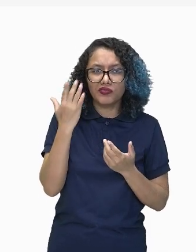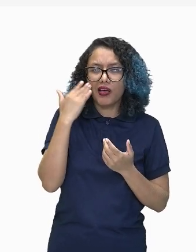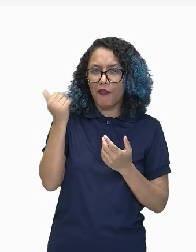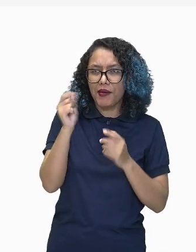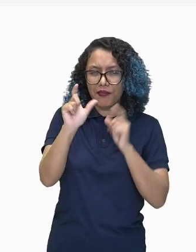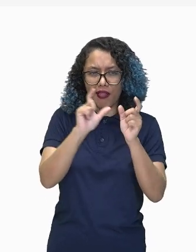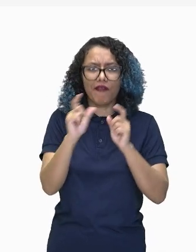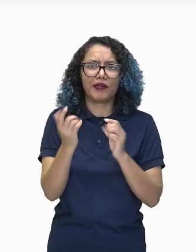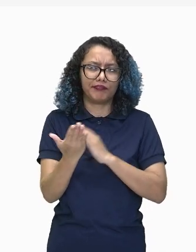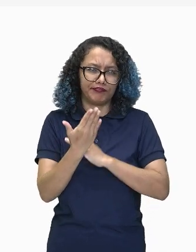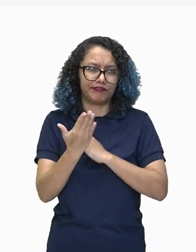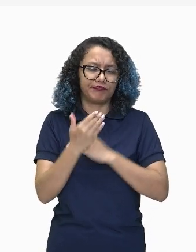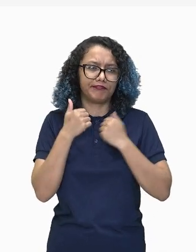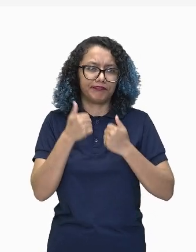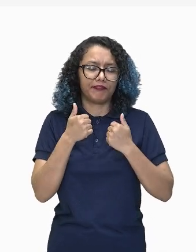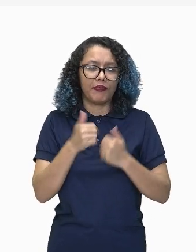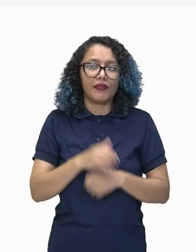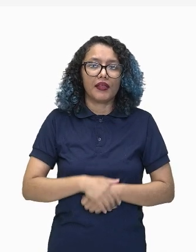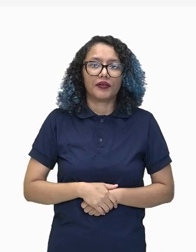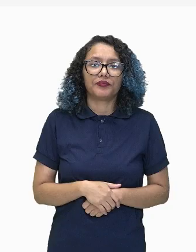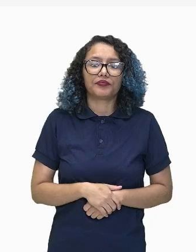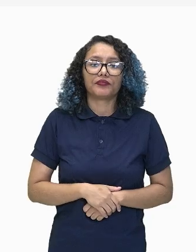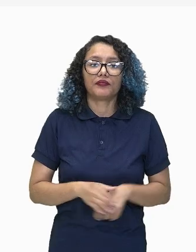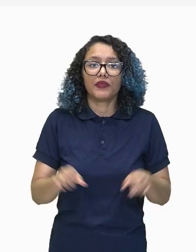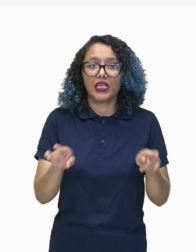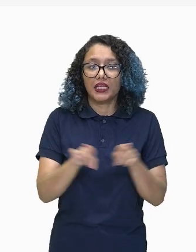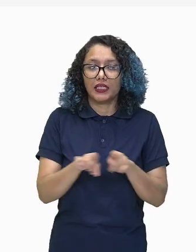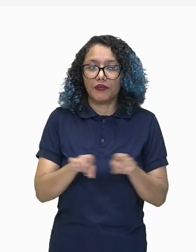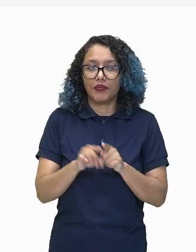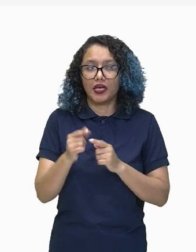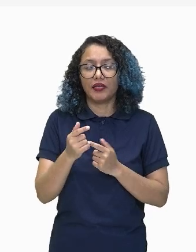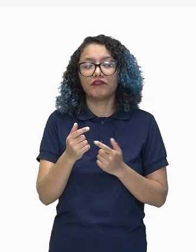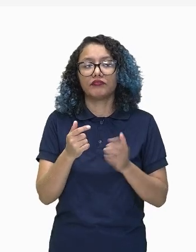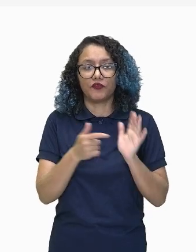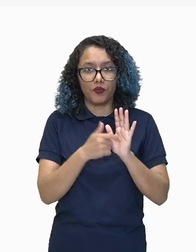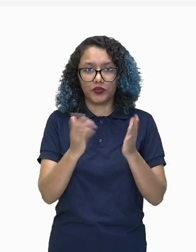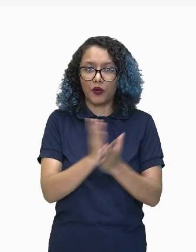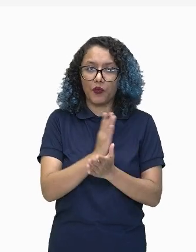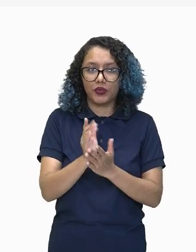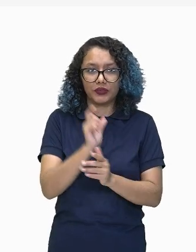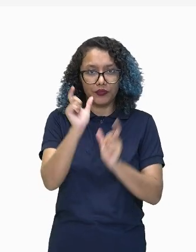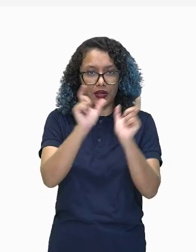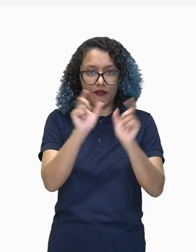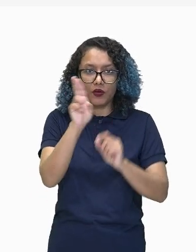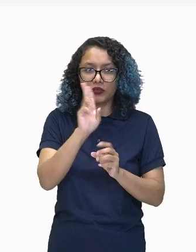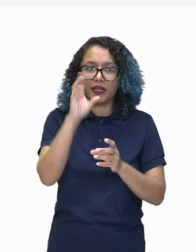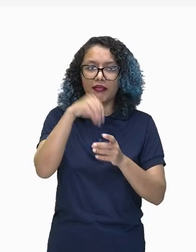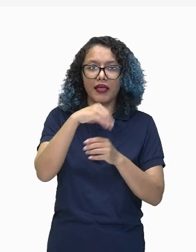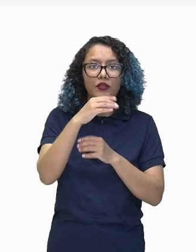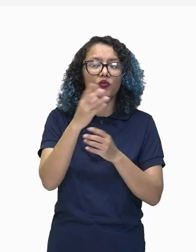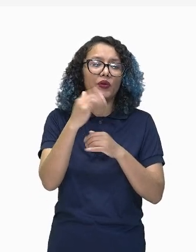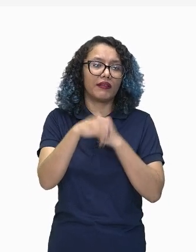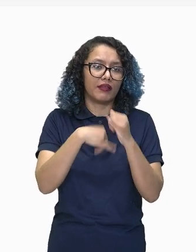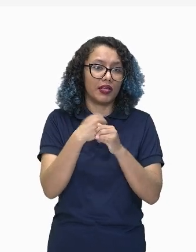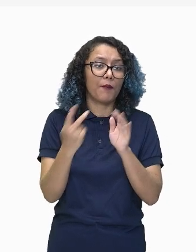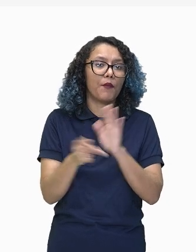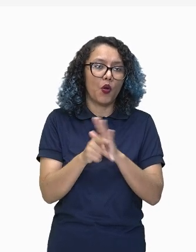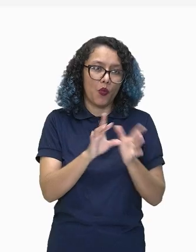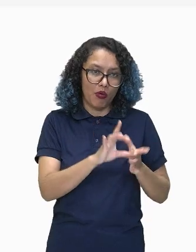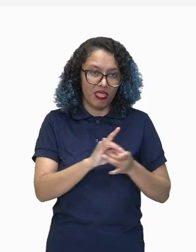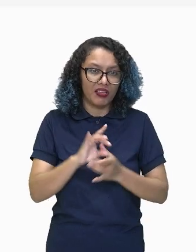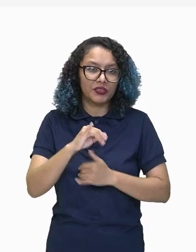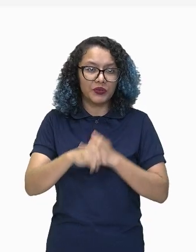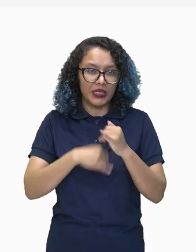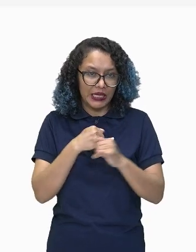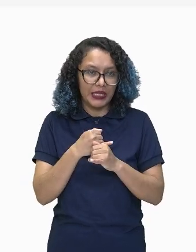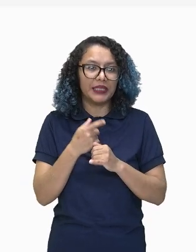ajuda. E existem algumas palavras também, já que nós estamos falando de linguagem da internet, que elas são próprias desse contexto, do contexto